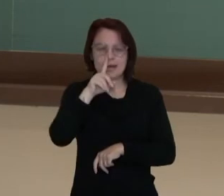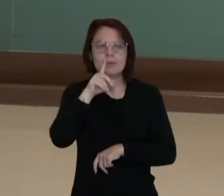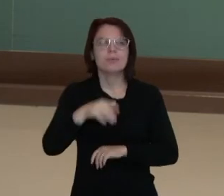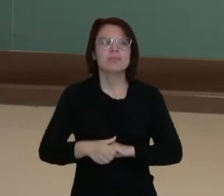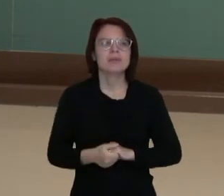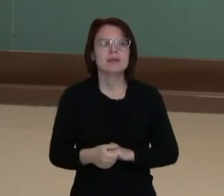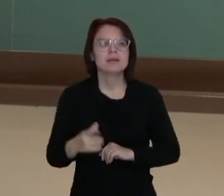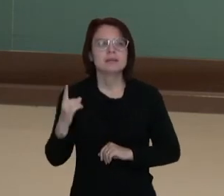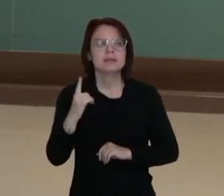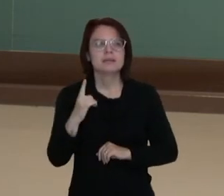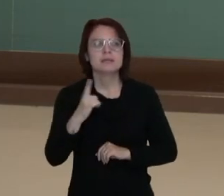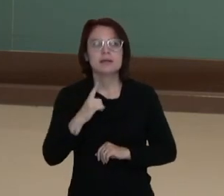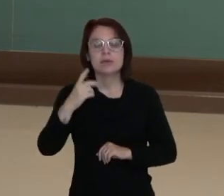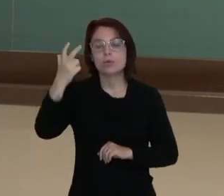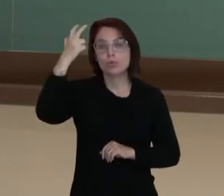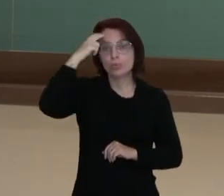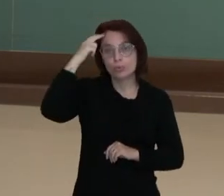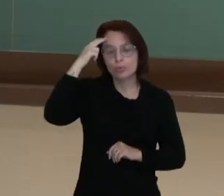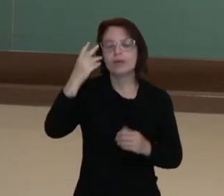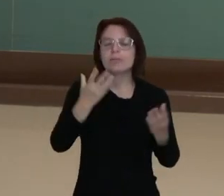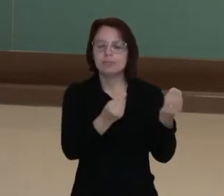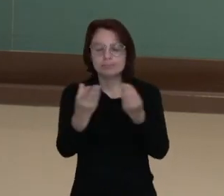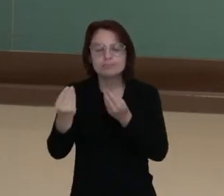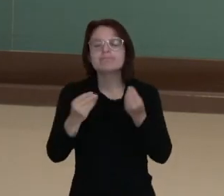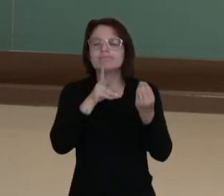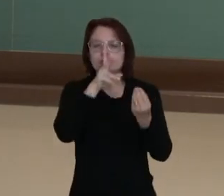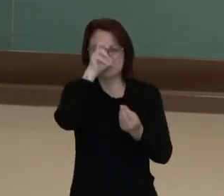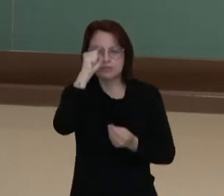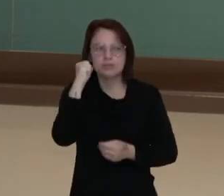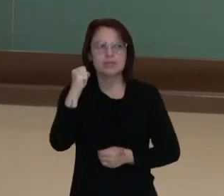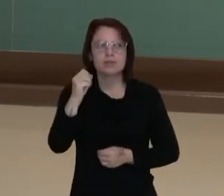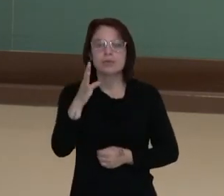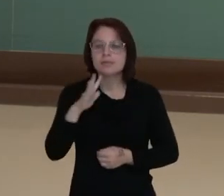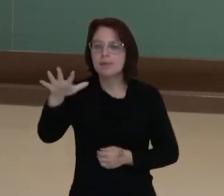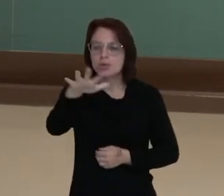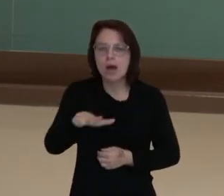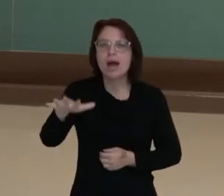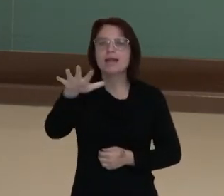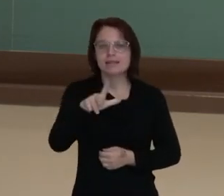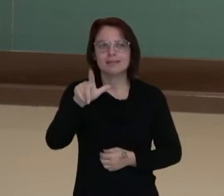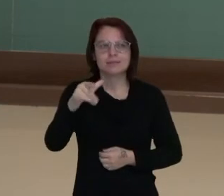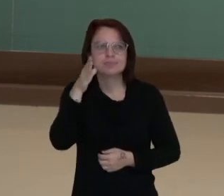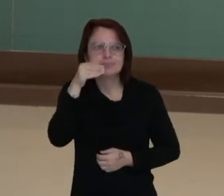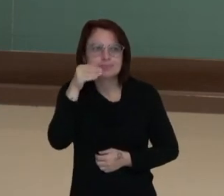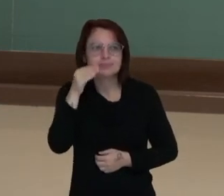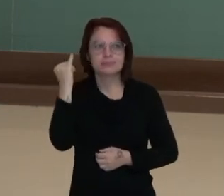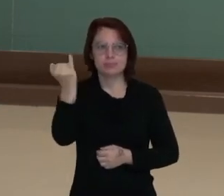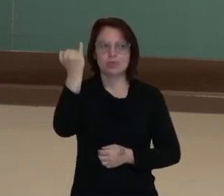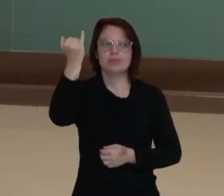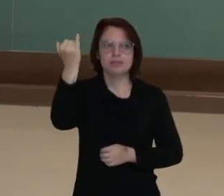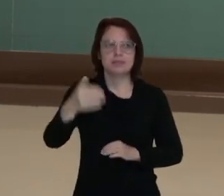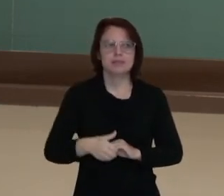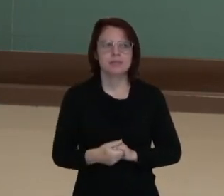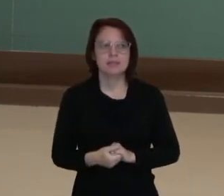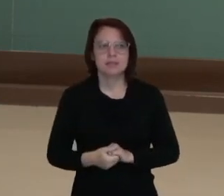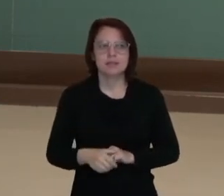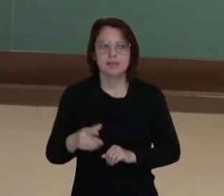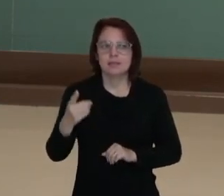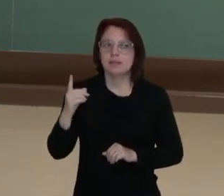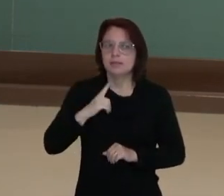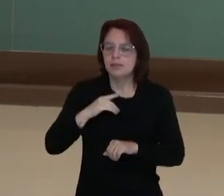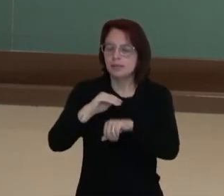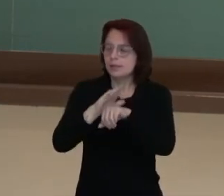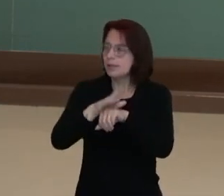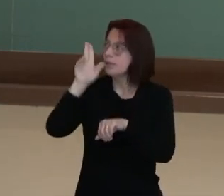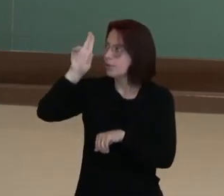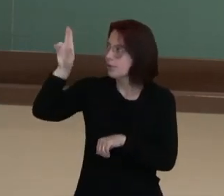uma agricultura muito forte, então os conhecimentos nessa área bem interessantes, né? Nós temos Dreyfus